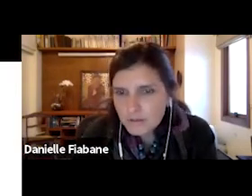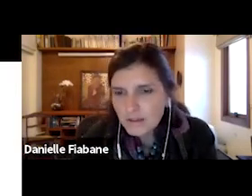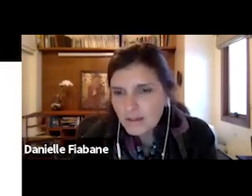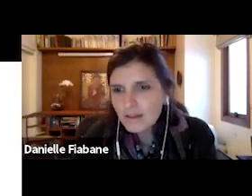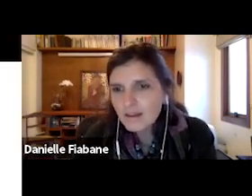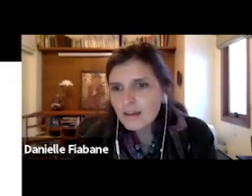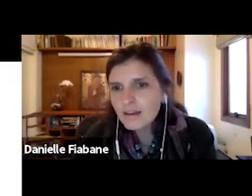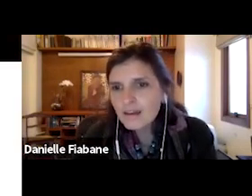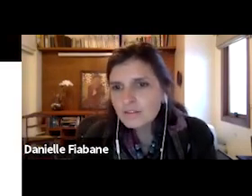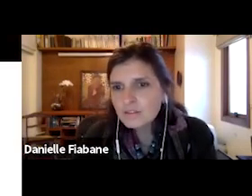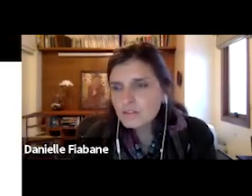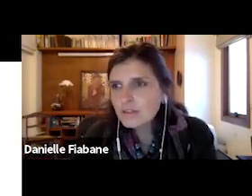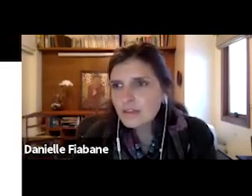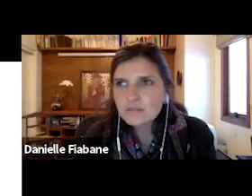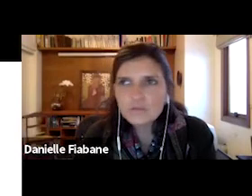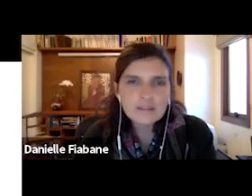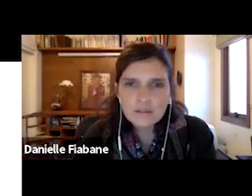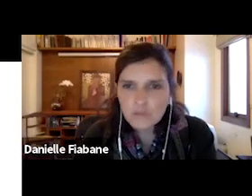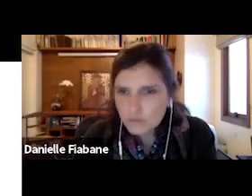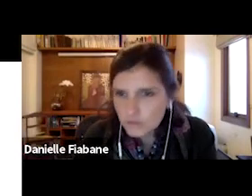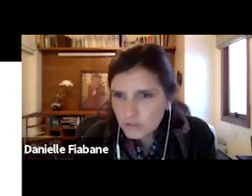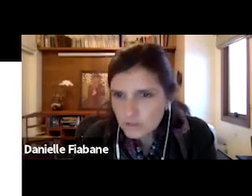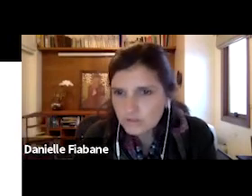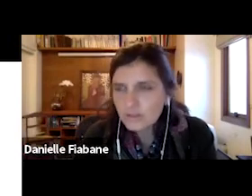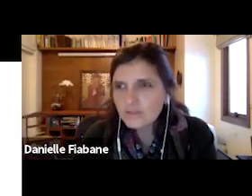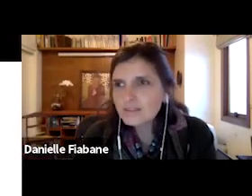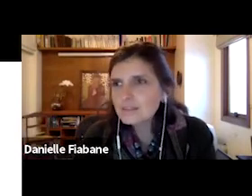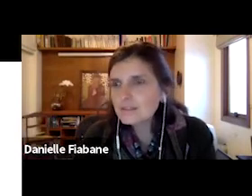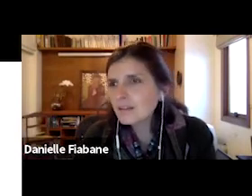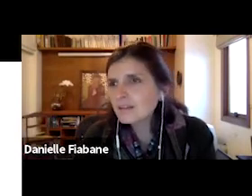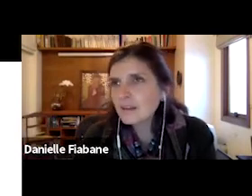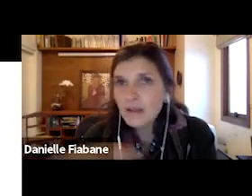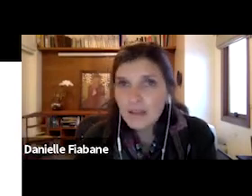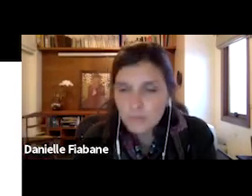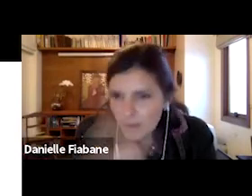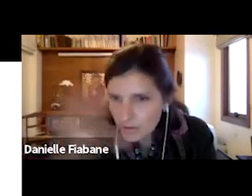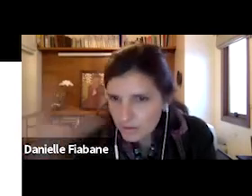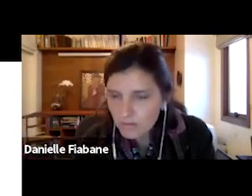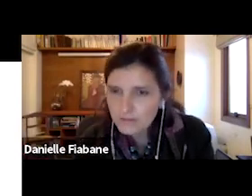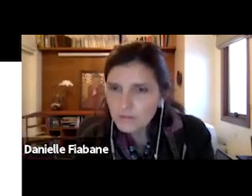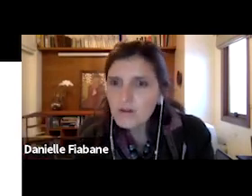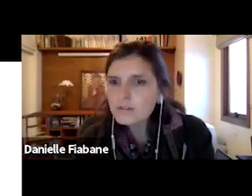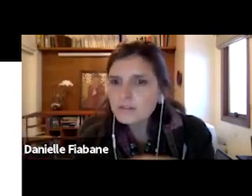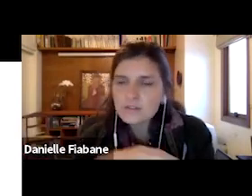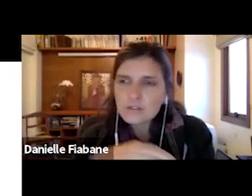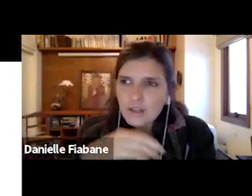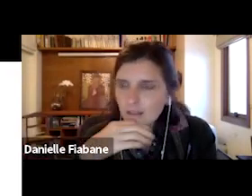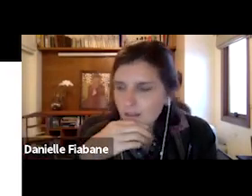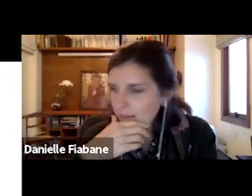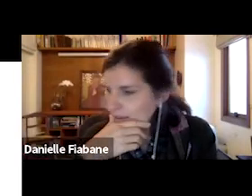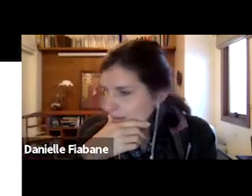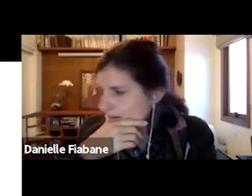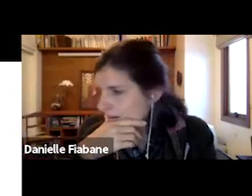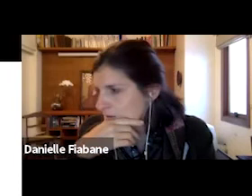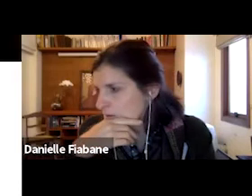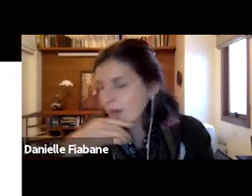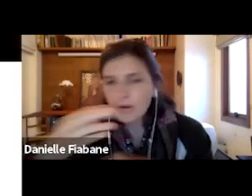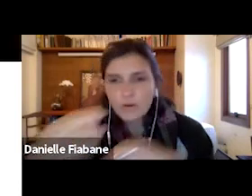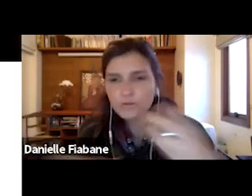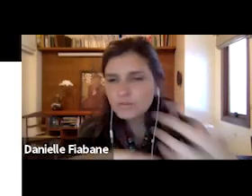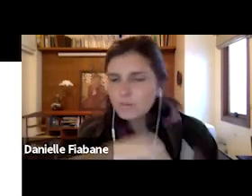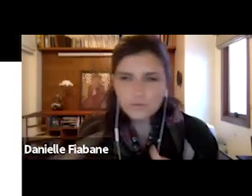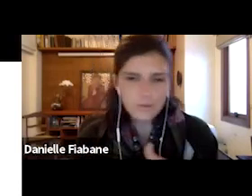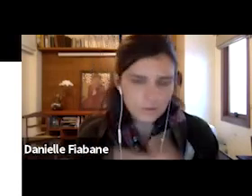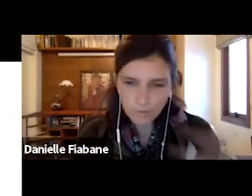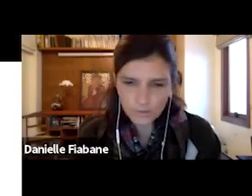fácil, a gente tem que usar tecnologia, a gente tem que trabalhar no marco regulatório, a gente tem que olhar para